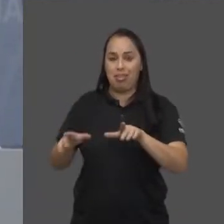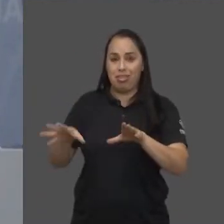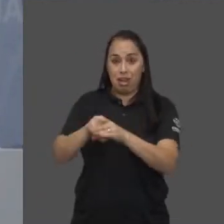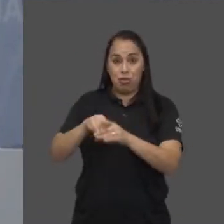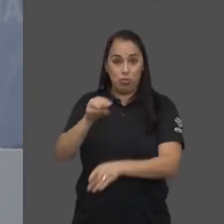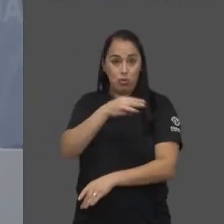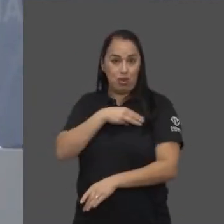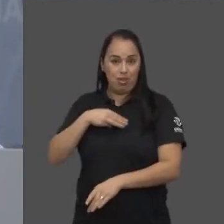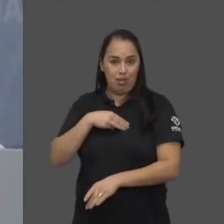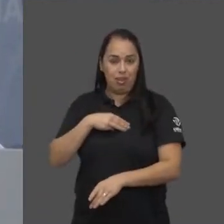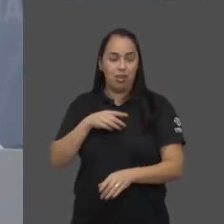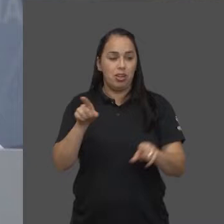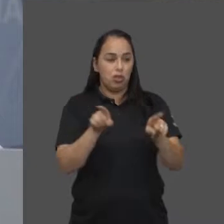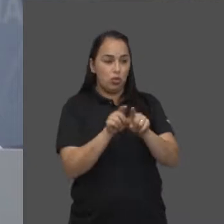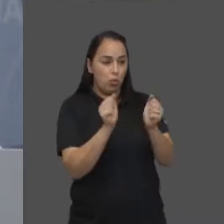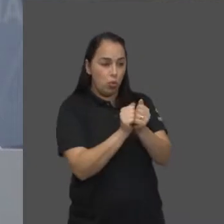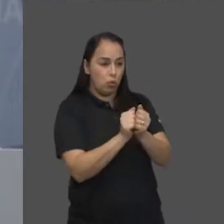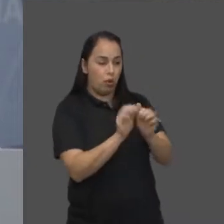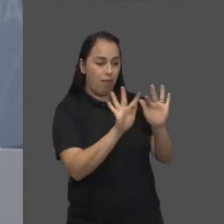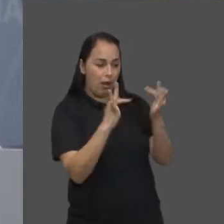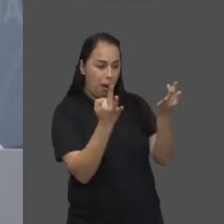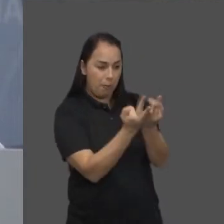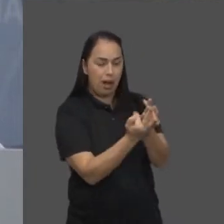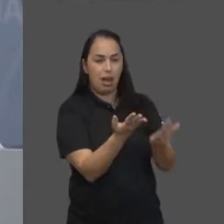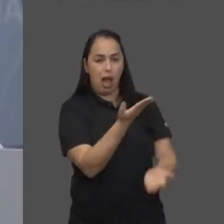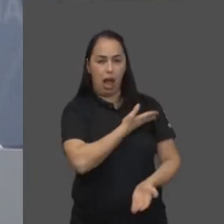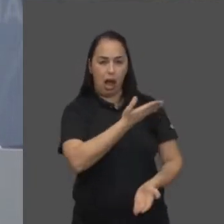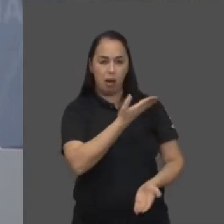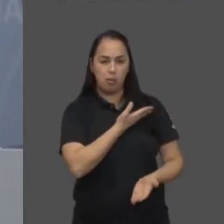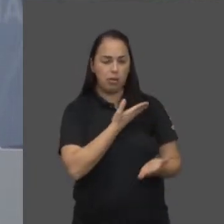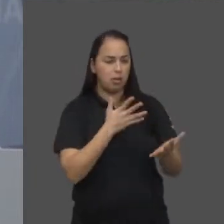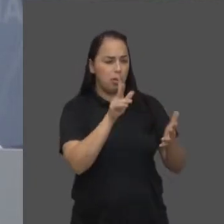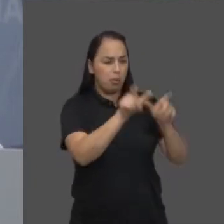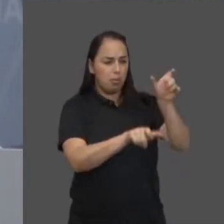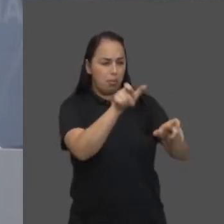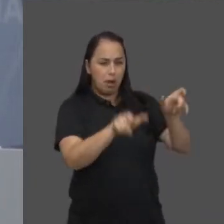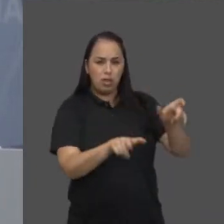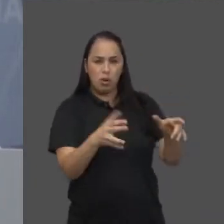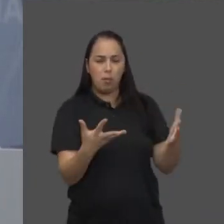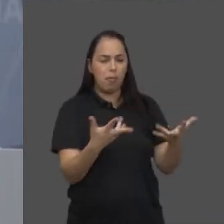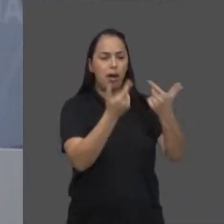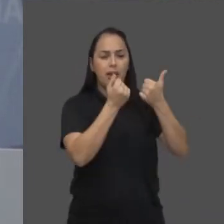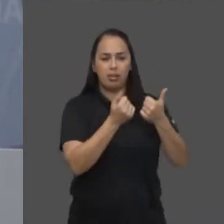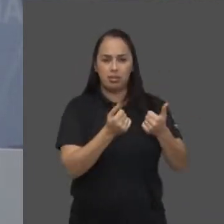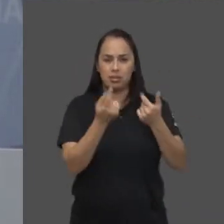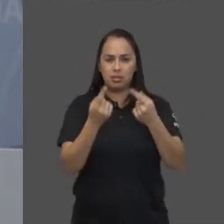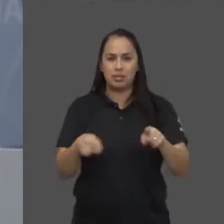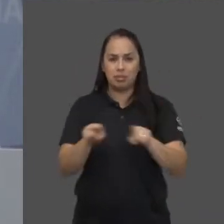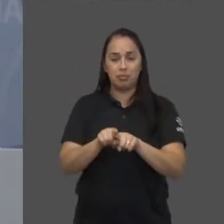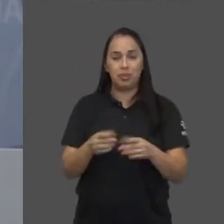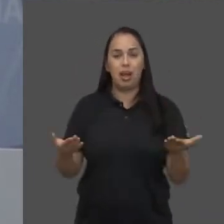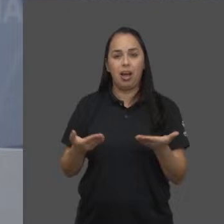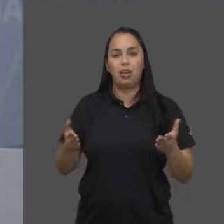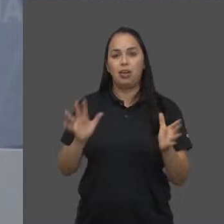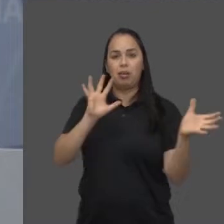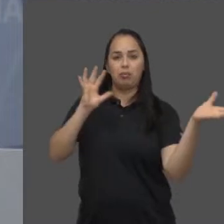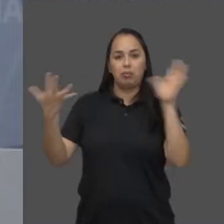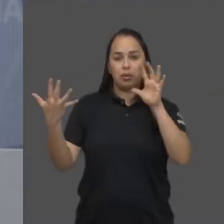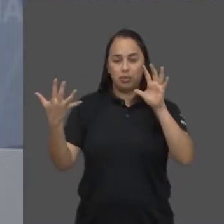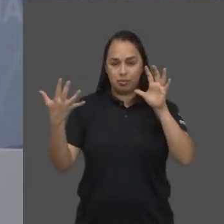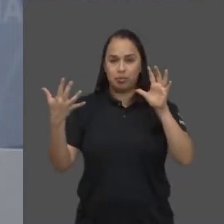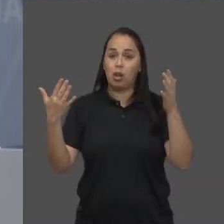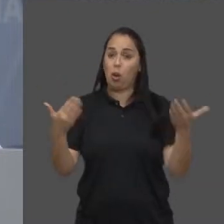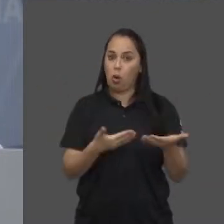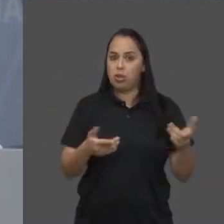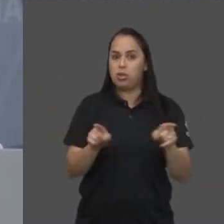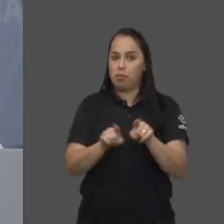preciso agradecer por conseguir um emprego dos sonhos e me manter no SENAI está do lado da minha família dos meus amigos